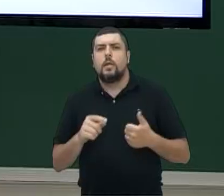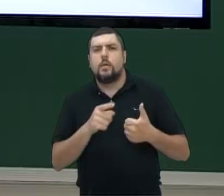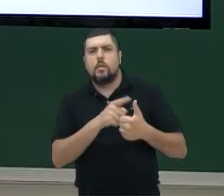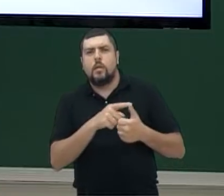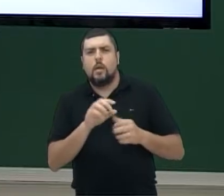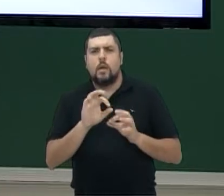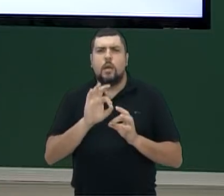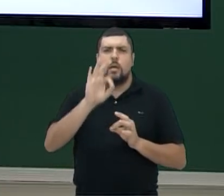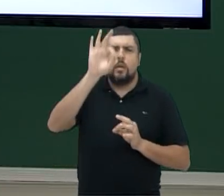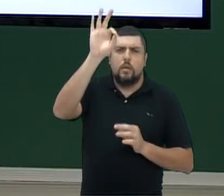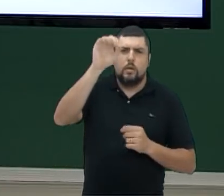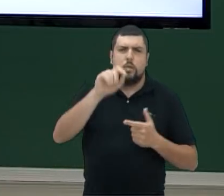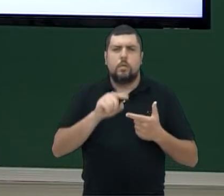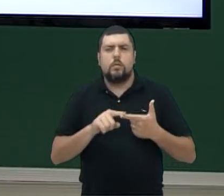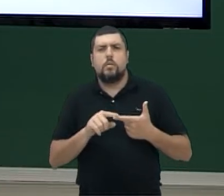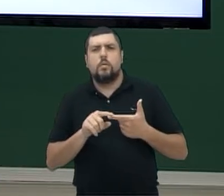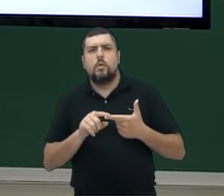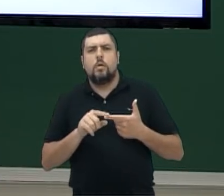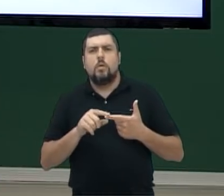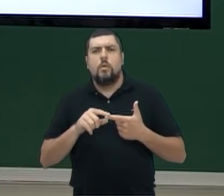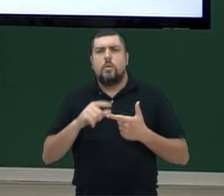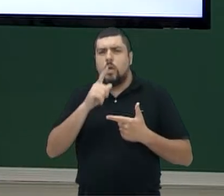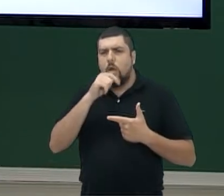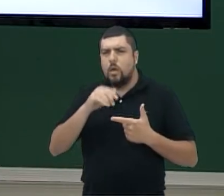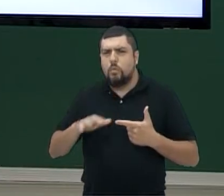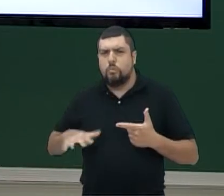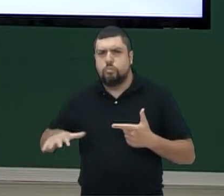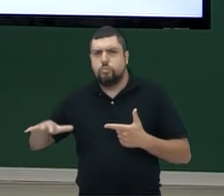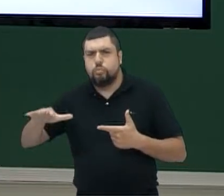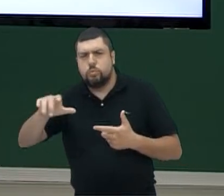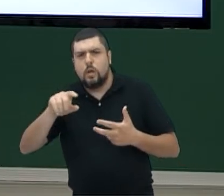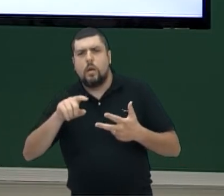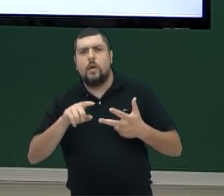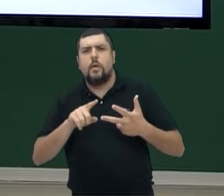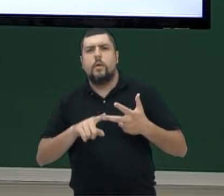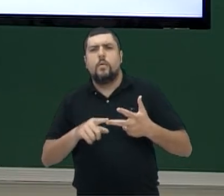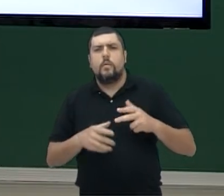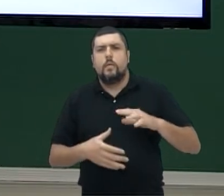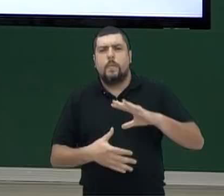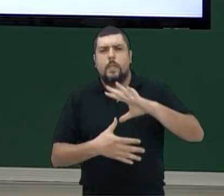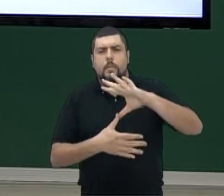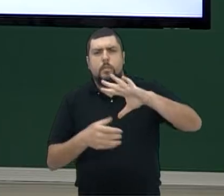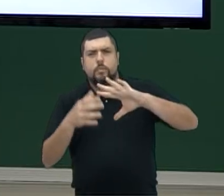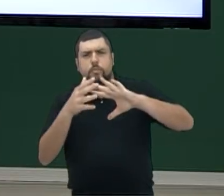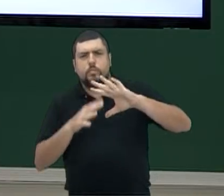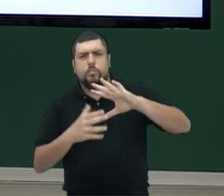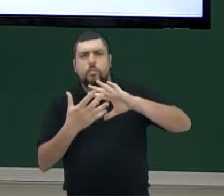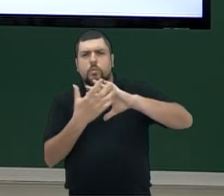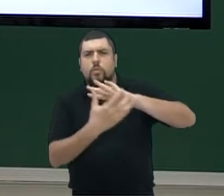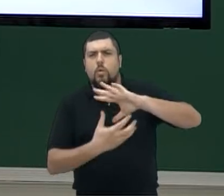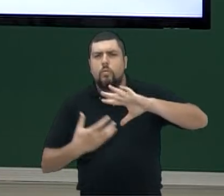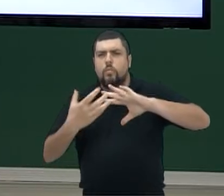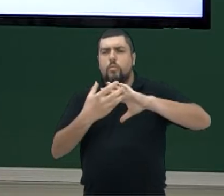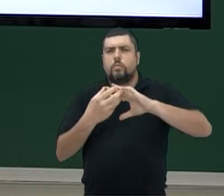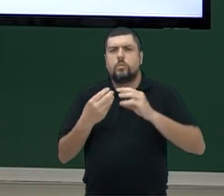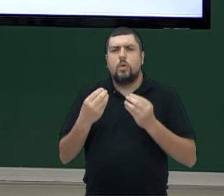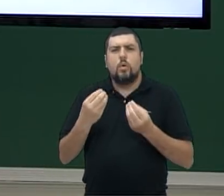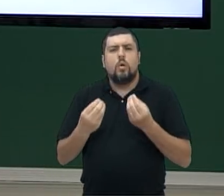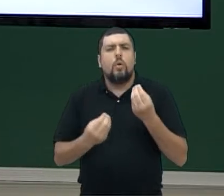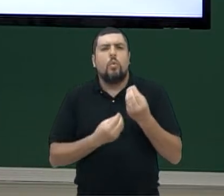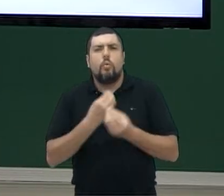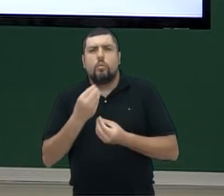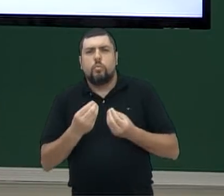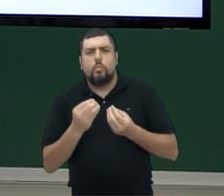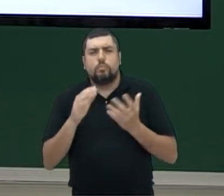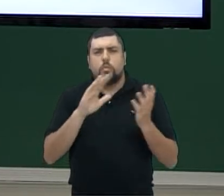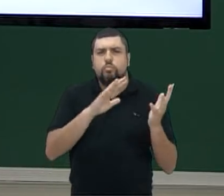altitude, a latitude, a maritimidade, a continentalidade, você vai destacar como esses fatores vão